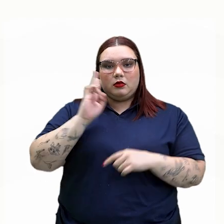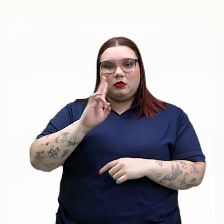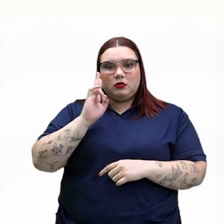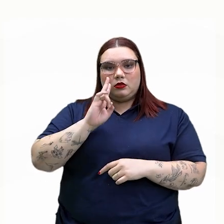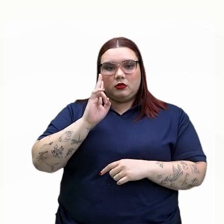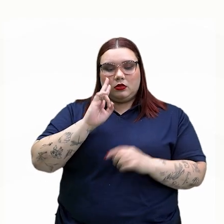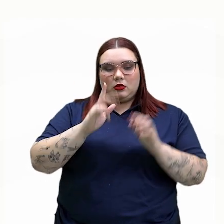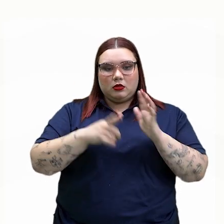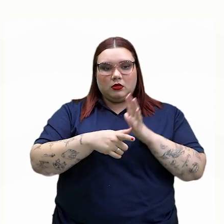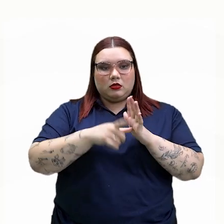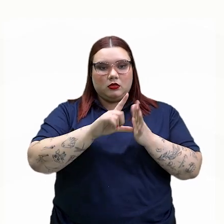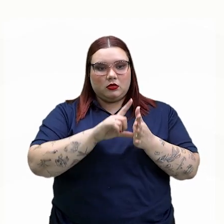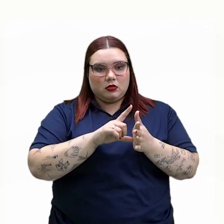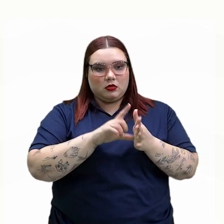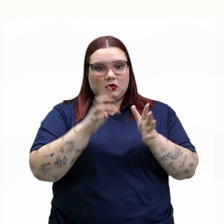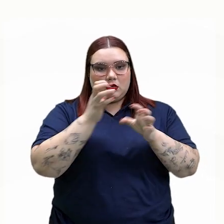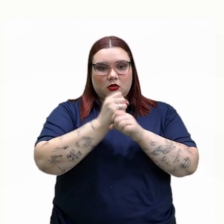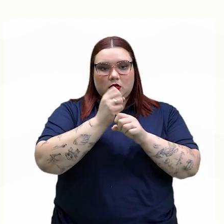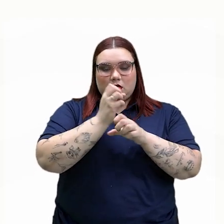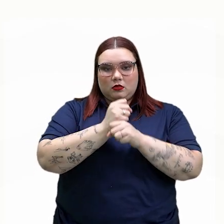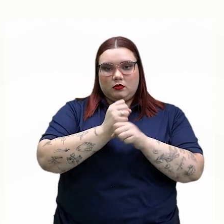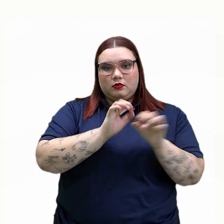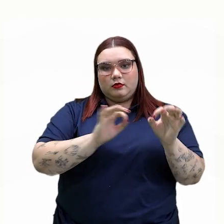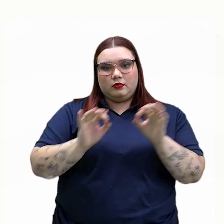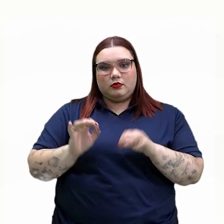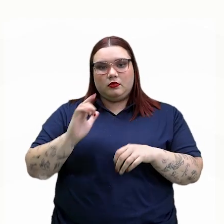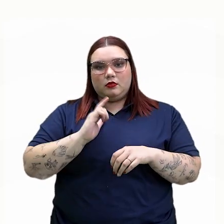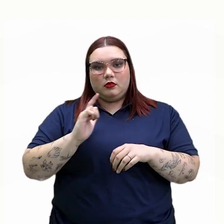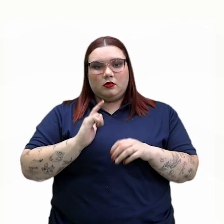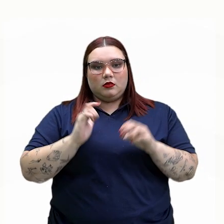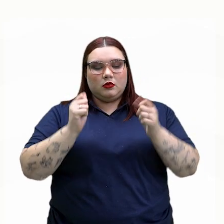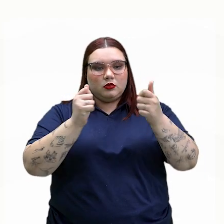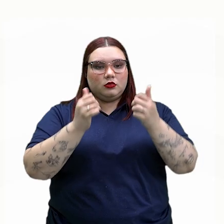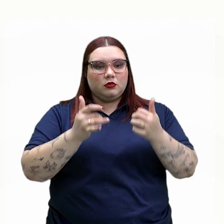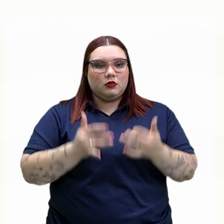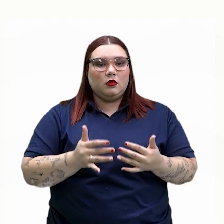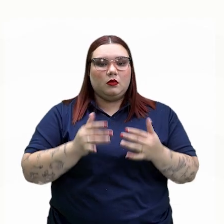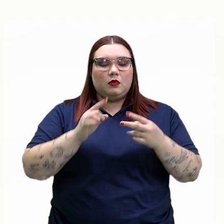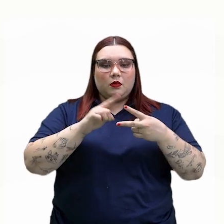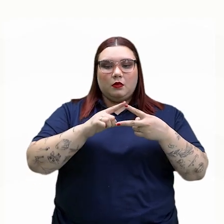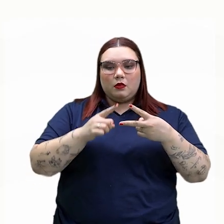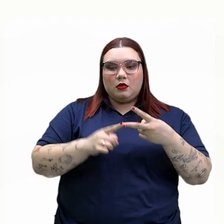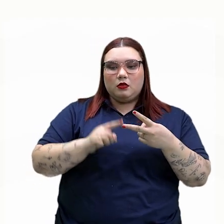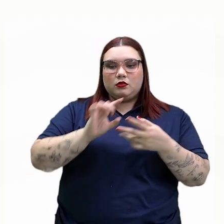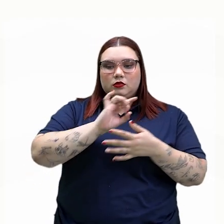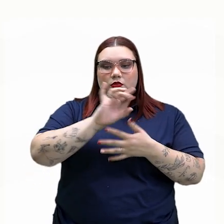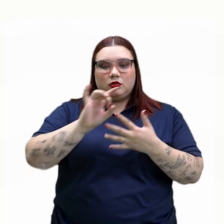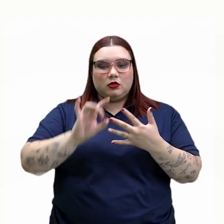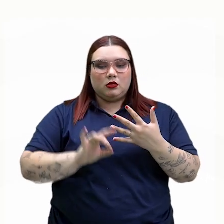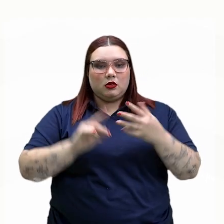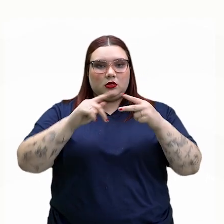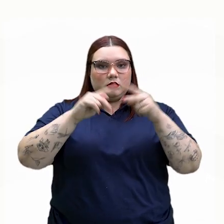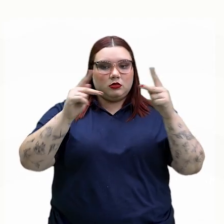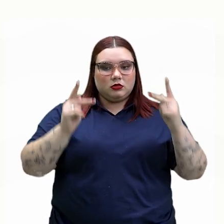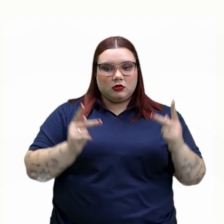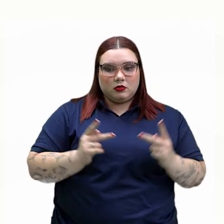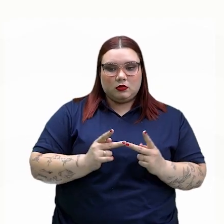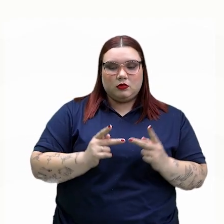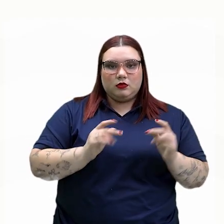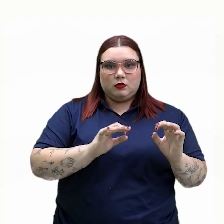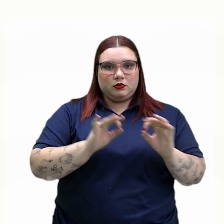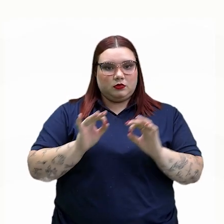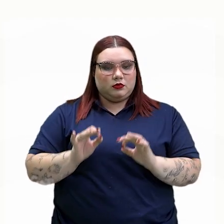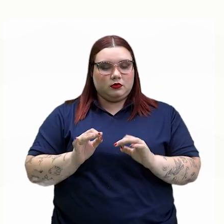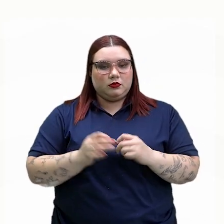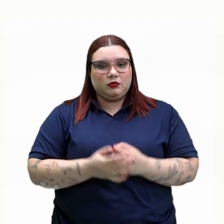lá naquele cálculo lá, nós estávamos determinando o ângulo de cada setor, tá bom? O